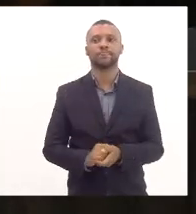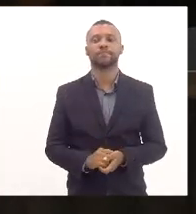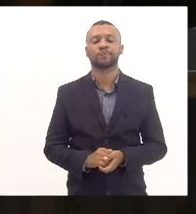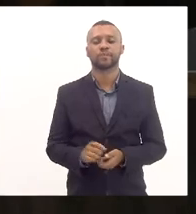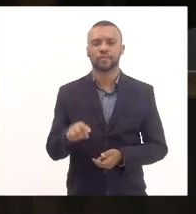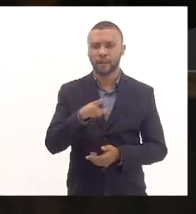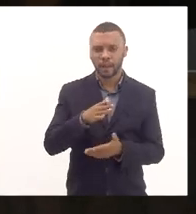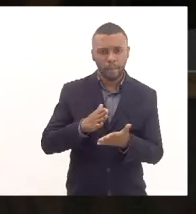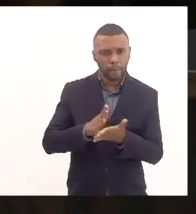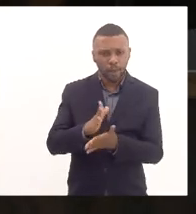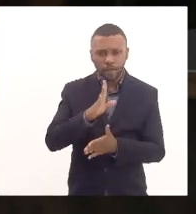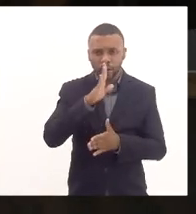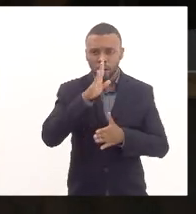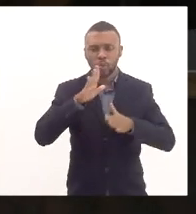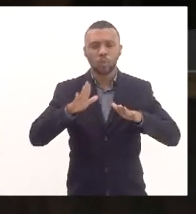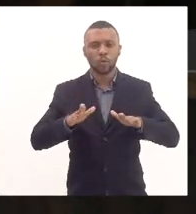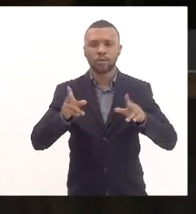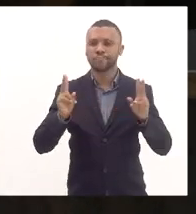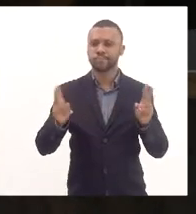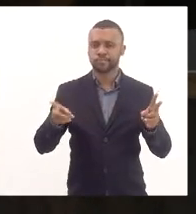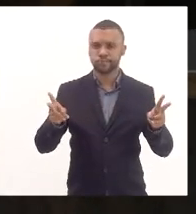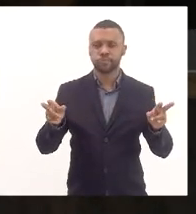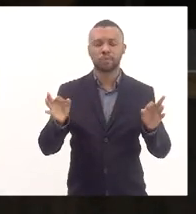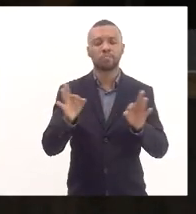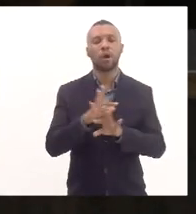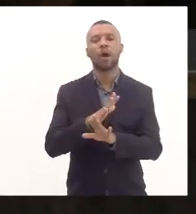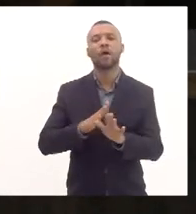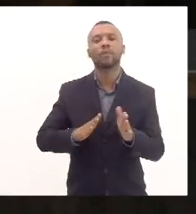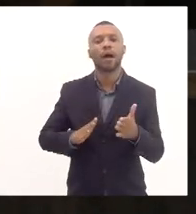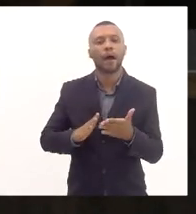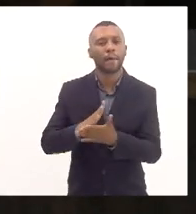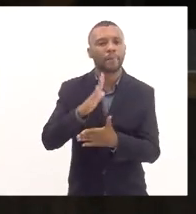e se os que aprovam permaneçam Como estão a